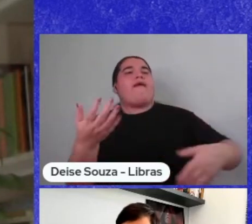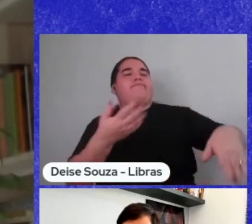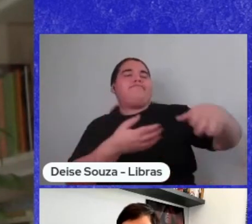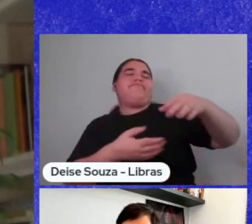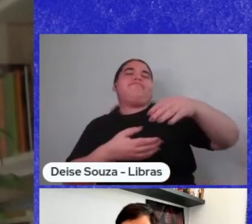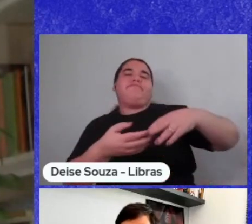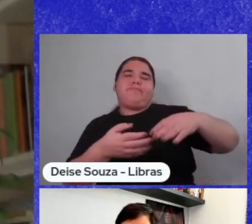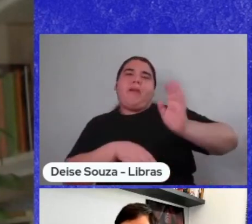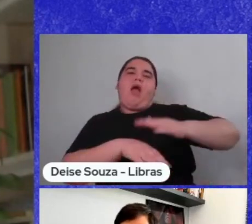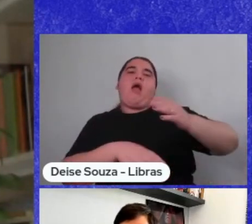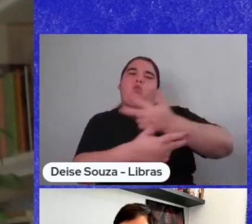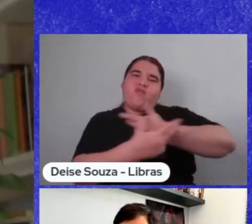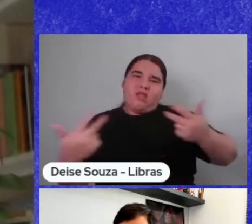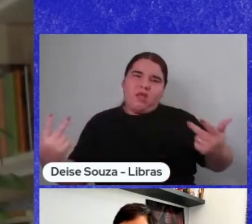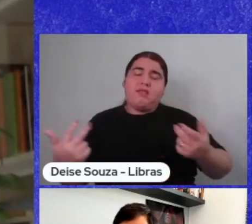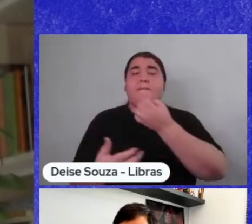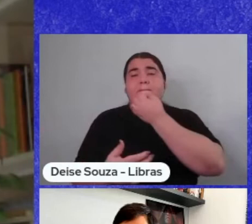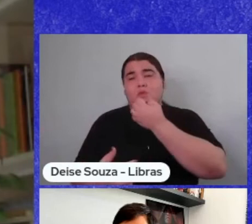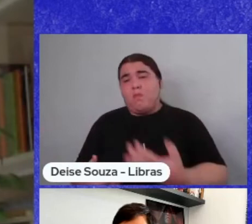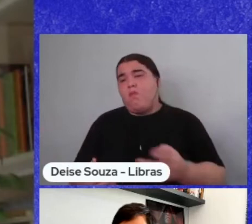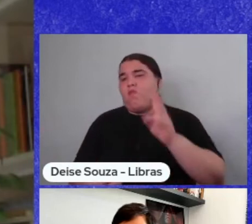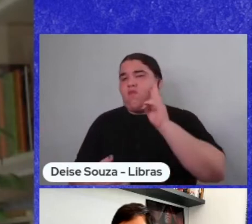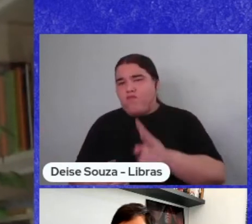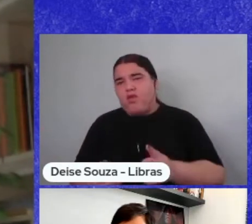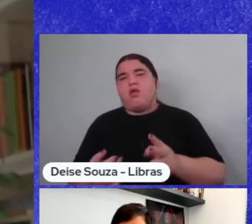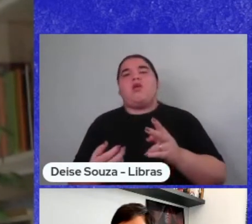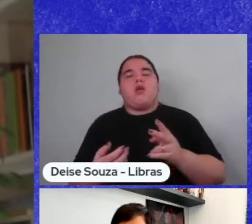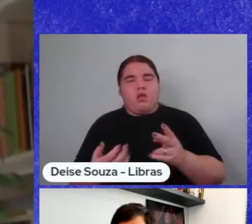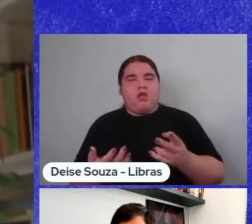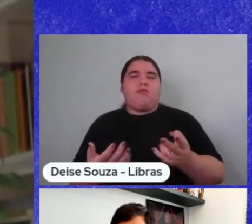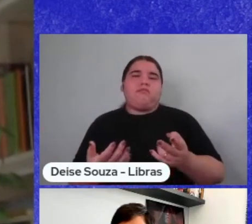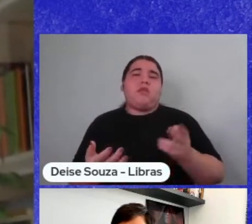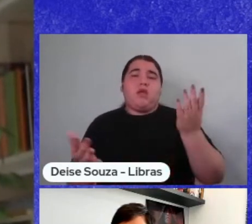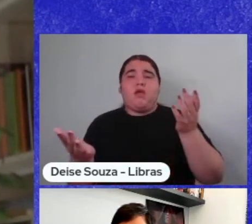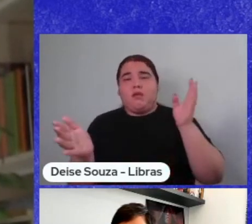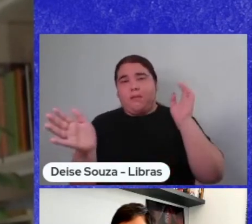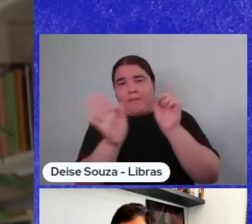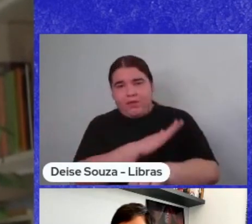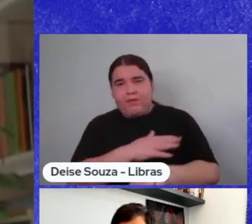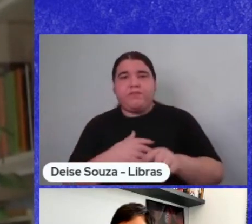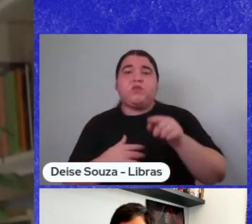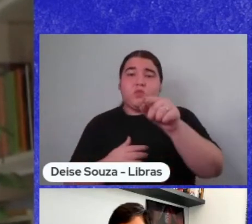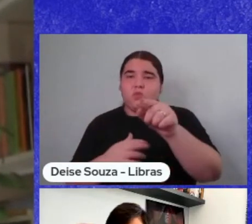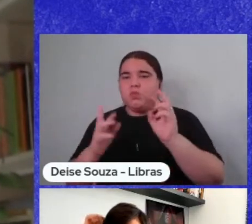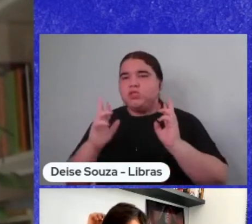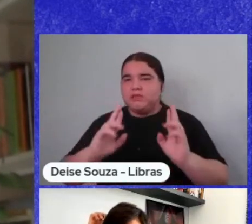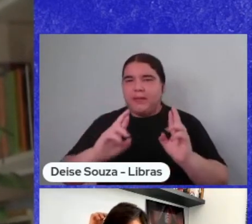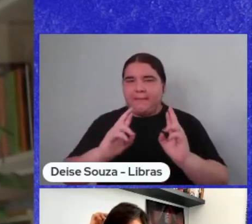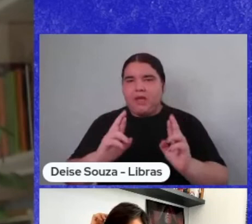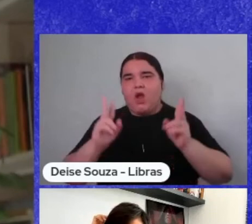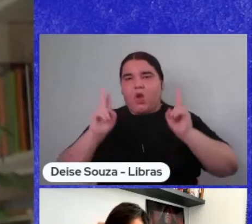e repercutindo, né? Então, para você, o Balido Interno ainda... você pretende ainda continuar com ele